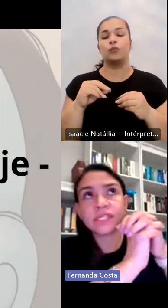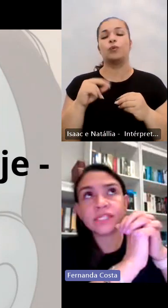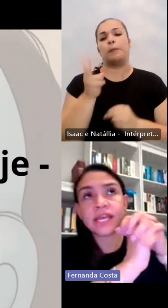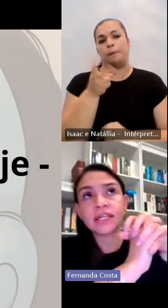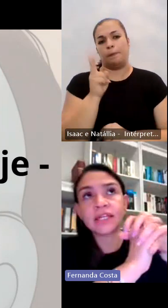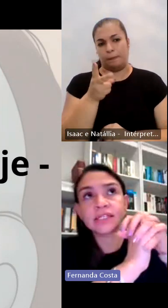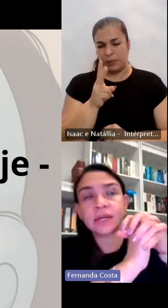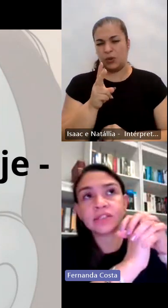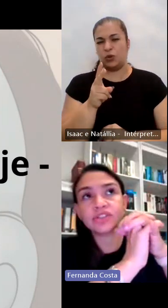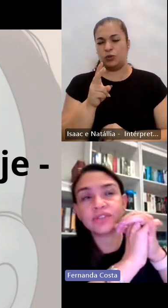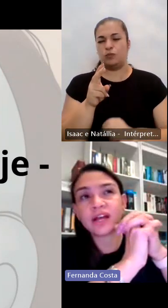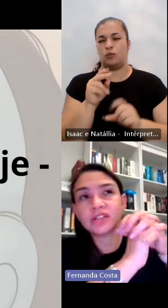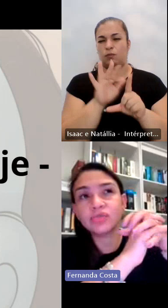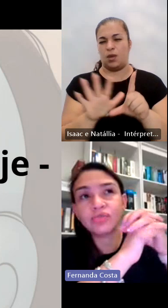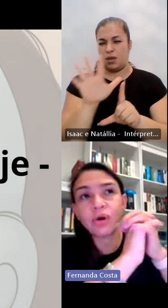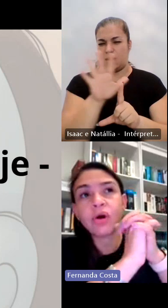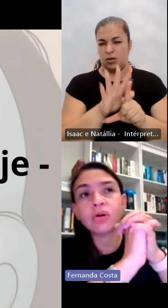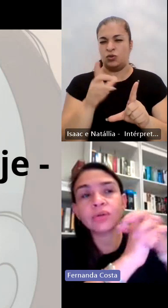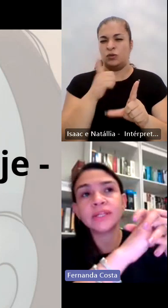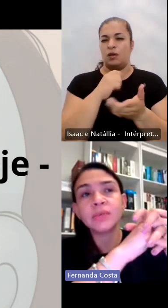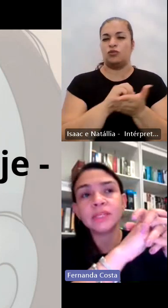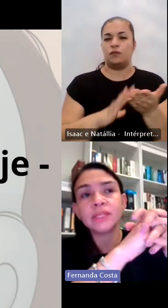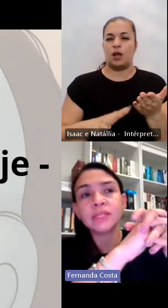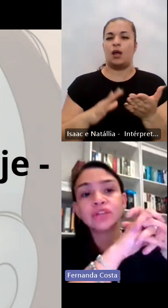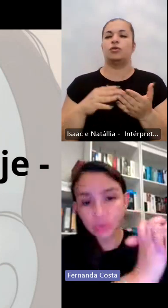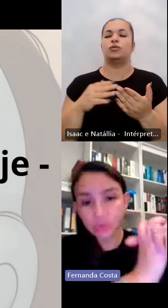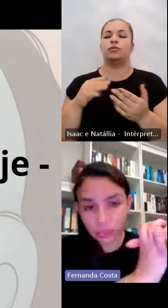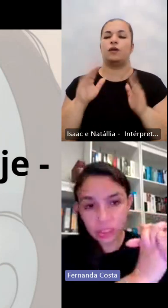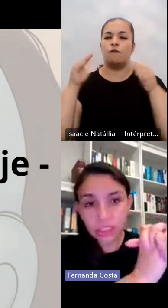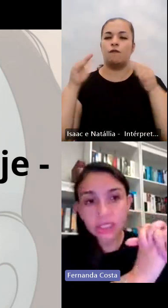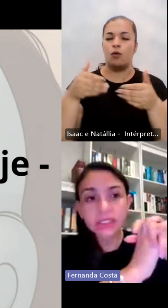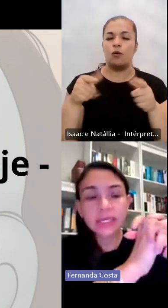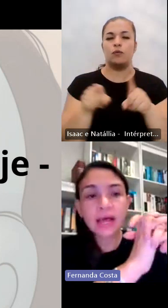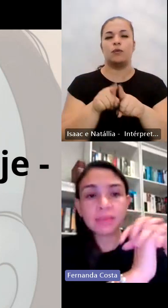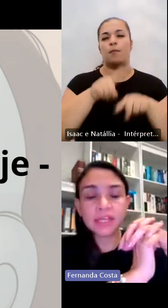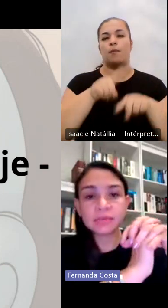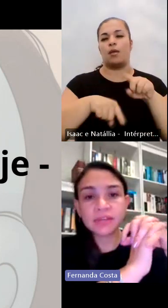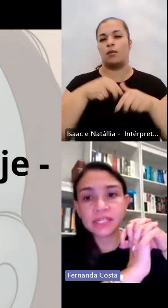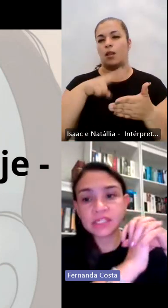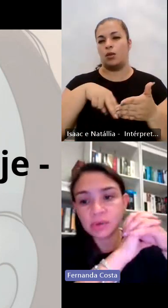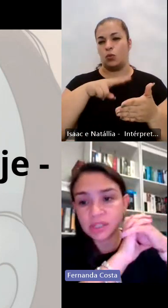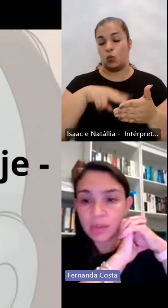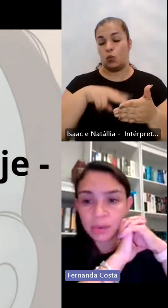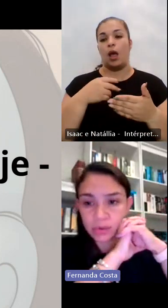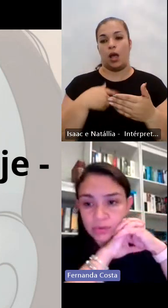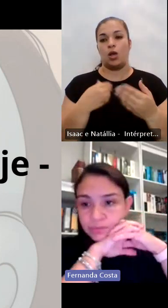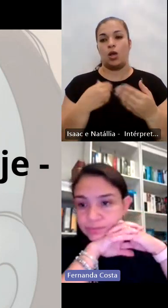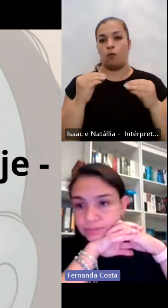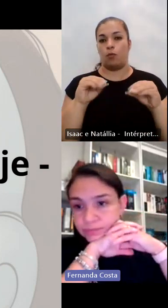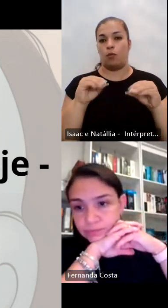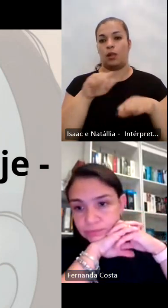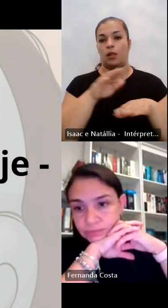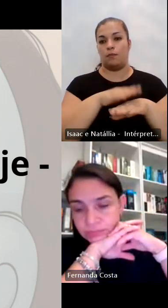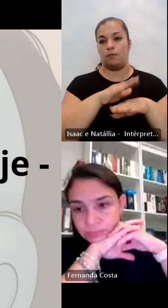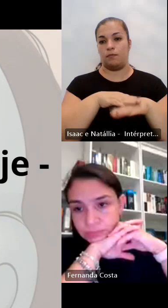que vocês realizam as atividades do fórum, que tem o material de leitura, lá mesmo vai estar disponível a prova.